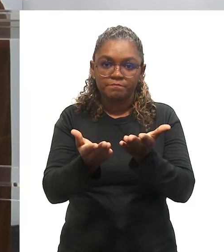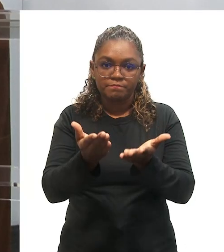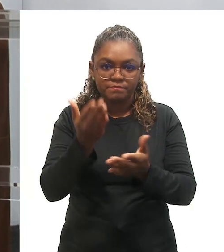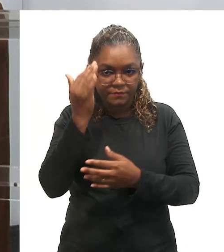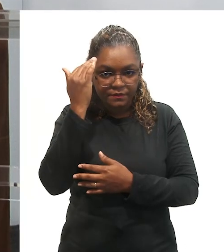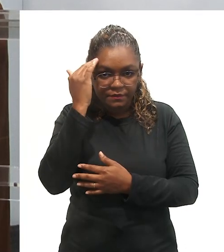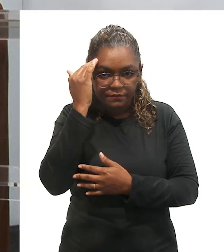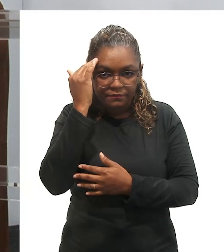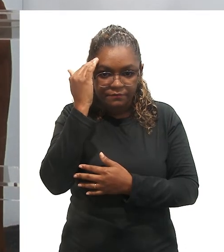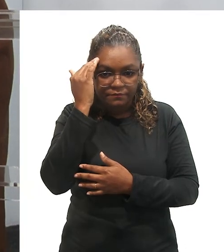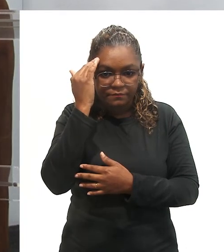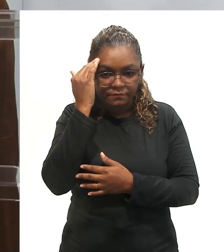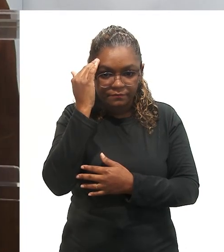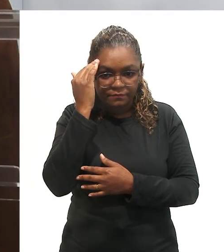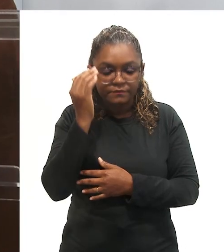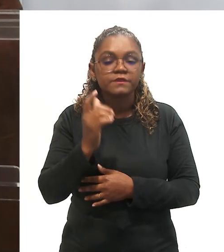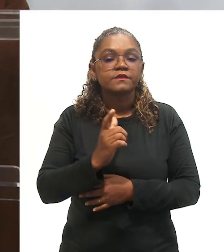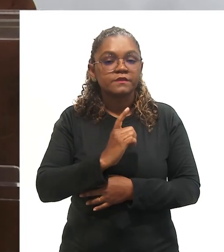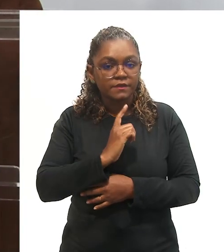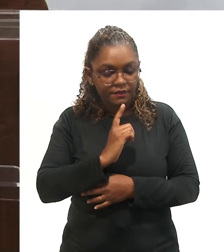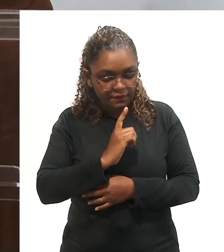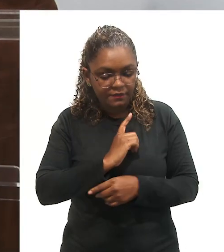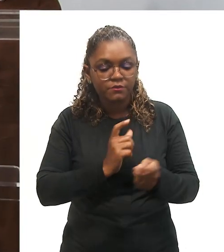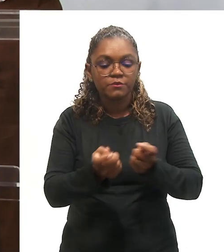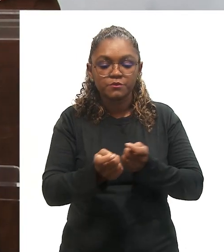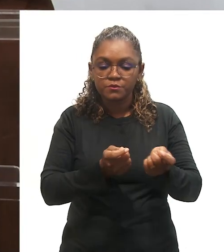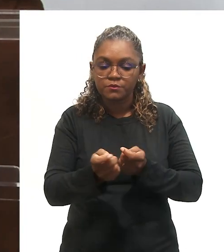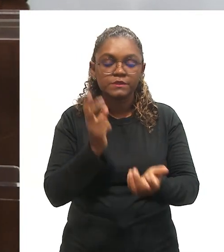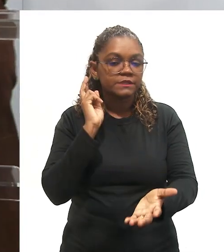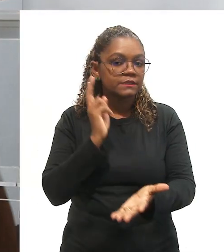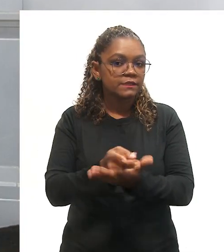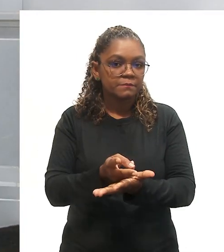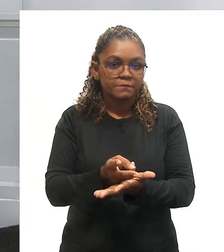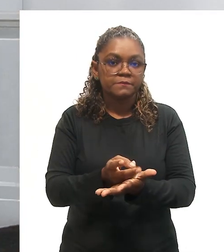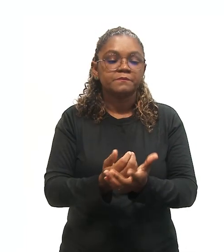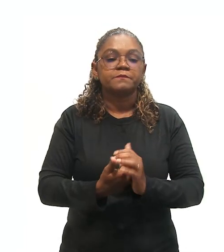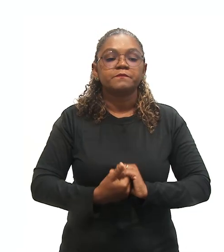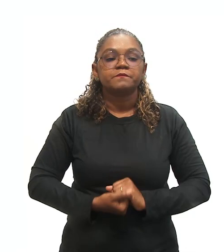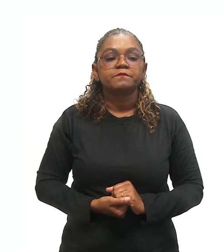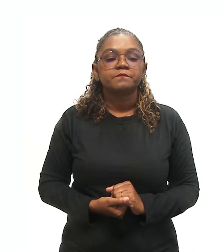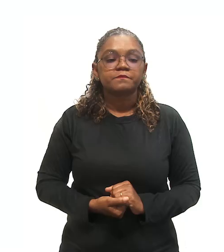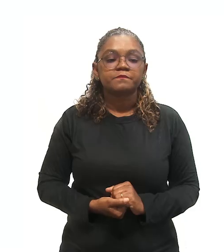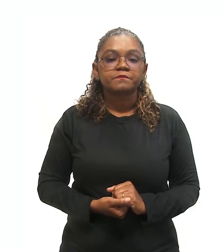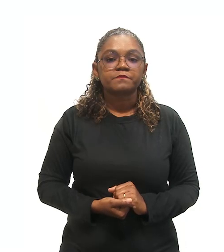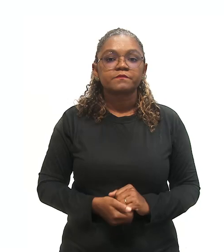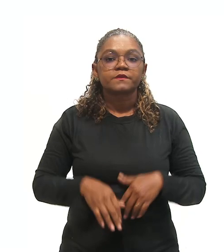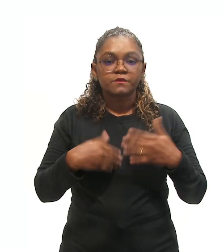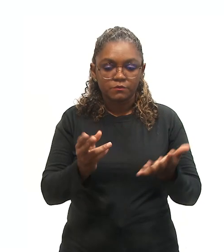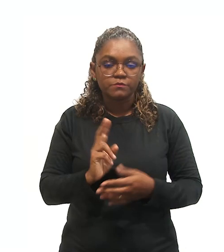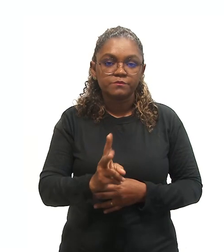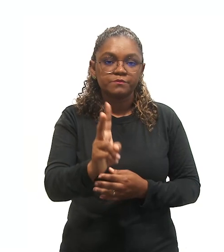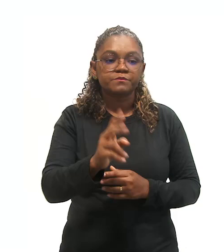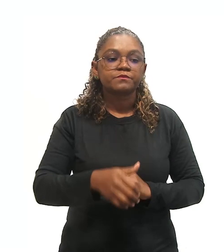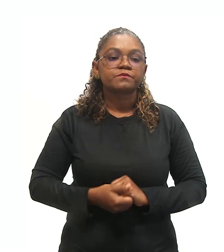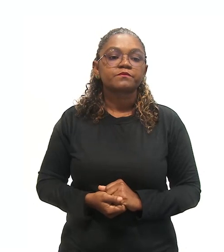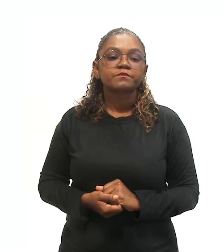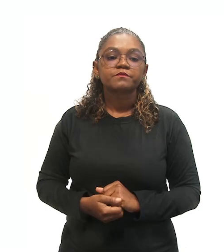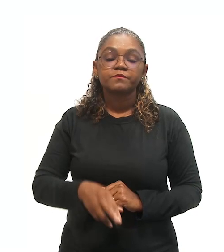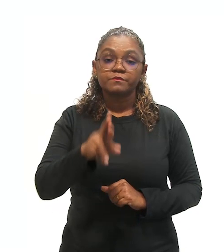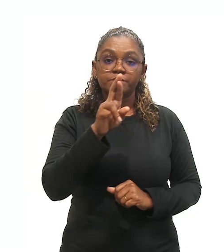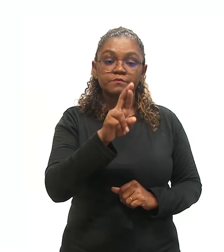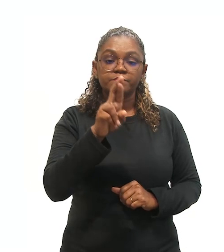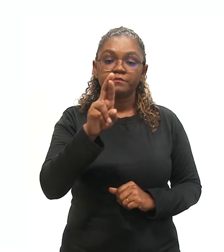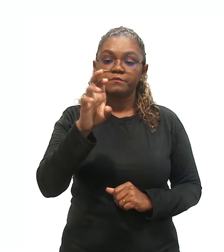balanços, certo? Ao controle interno e externo. Vamos lá, então? O relatório será elaborado pelo